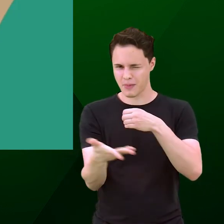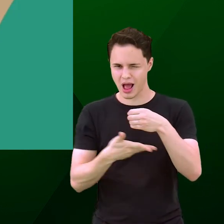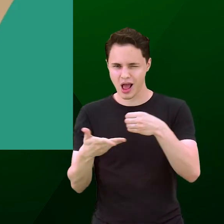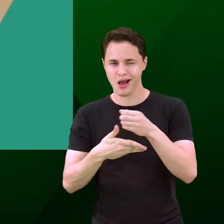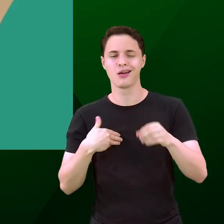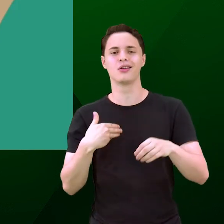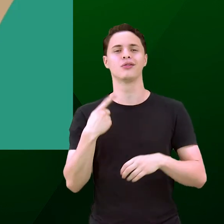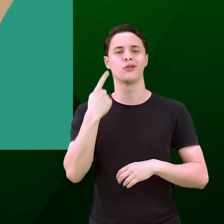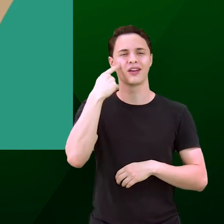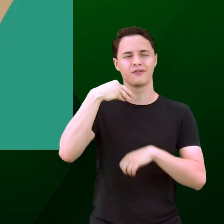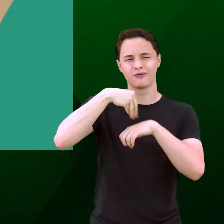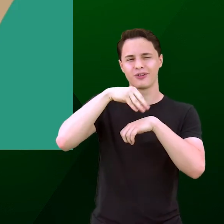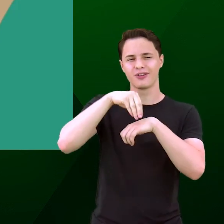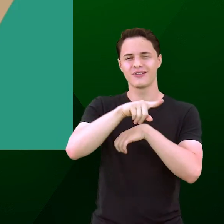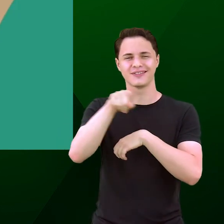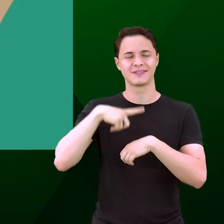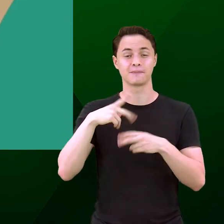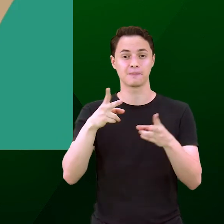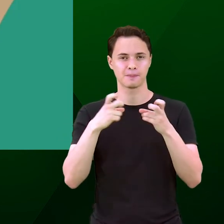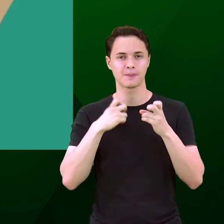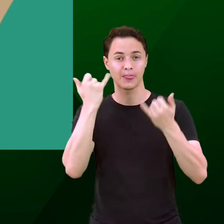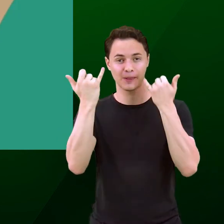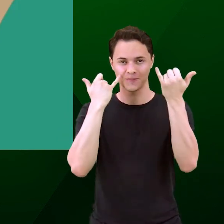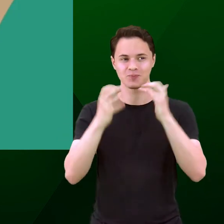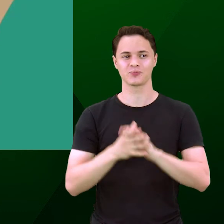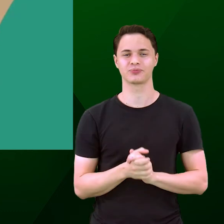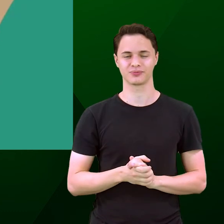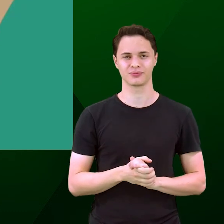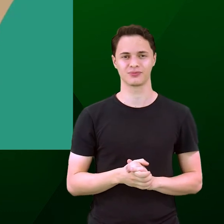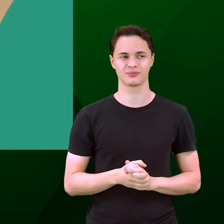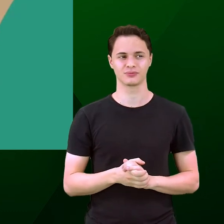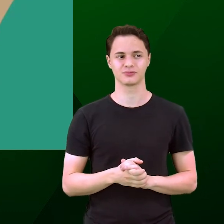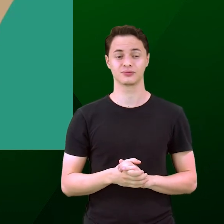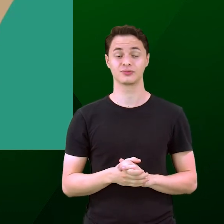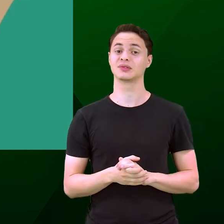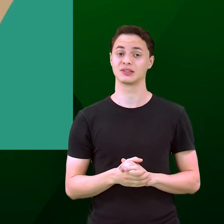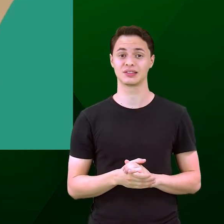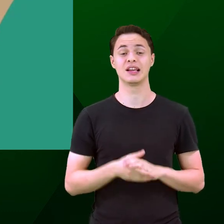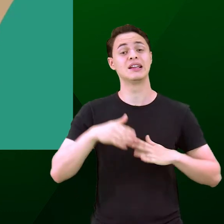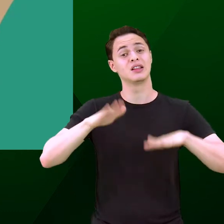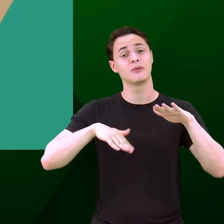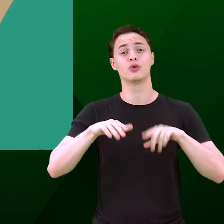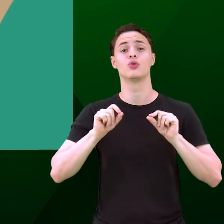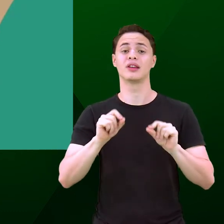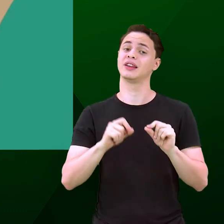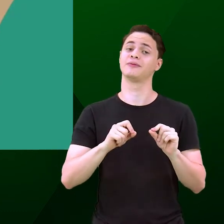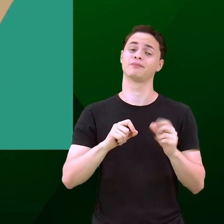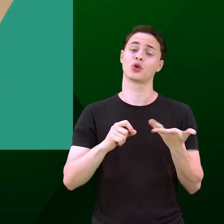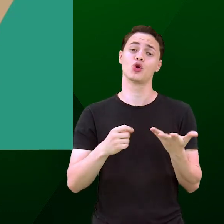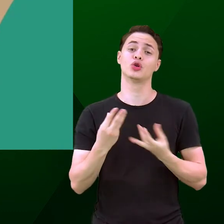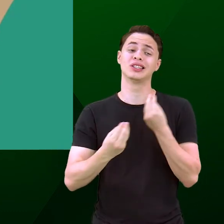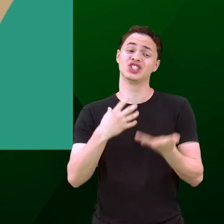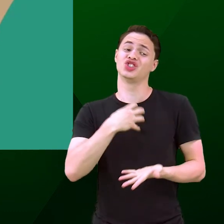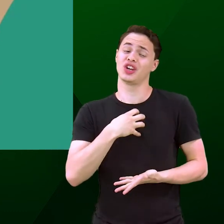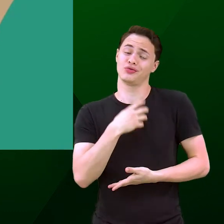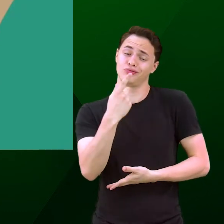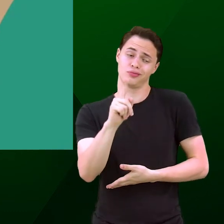Temperatura, né? Cuidado com isso, né? Principalmente na nossa região, né? Região centro-oeste, períodos de seca muito forte